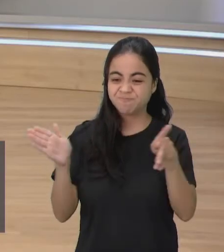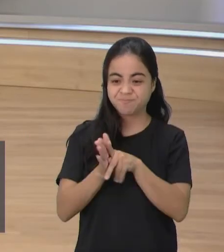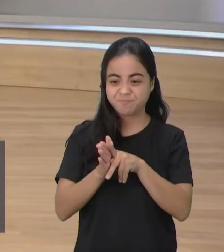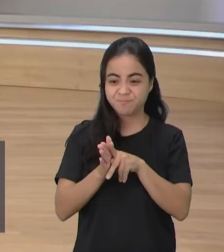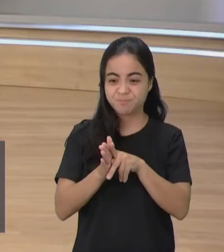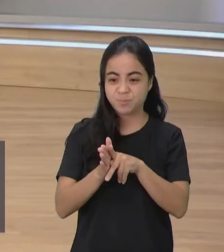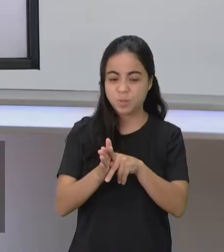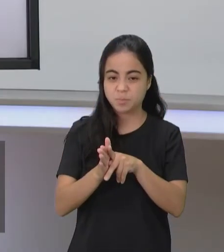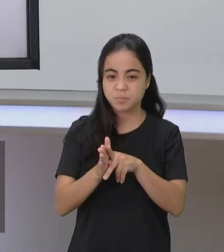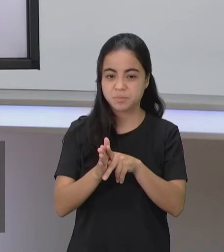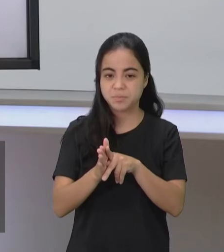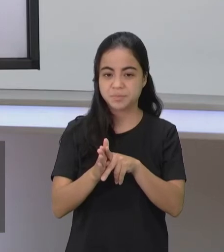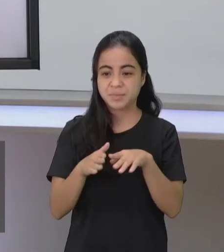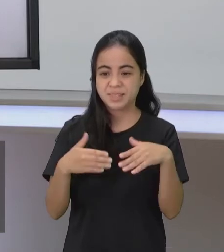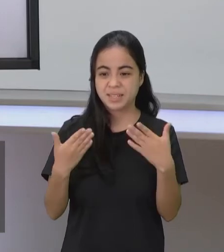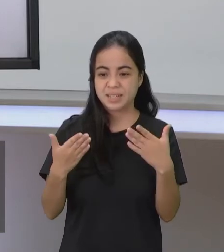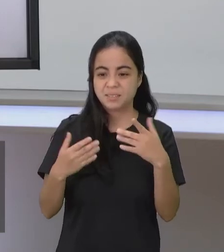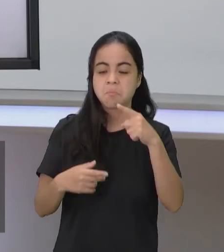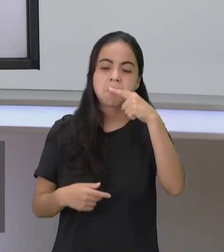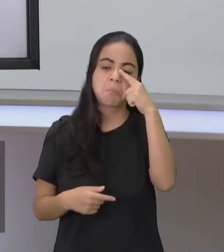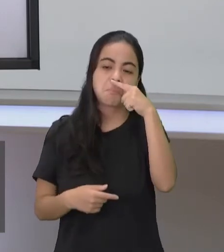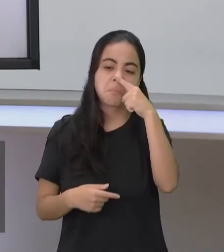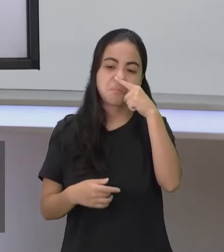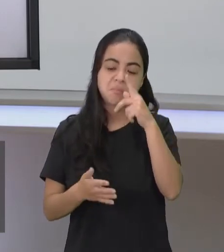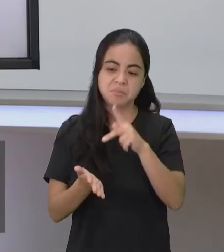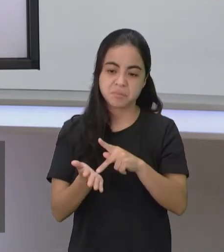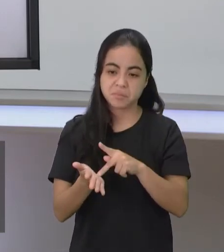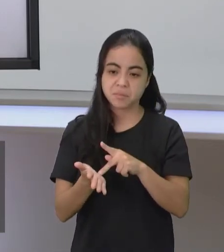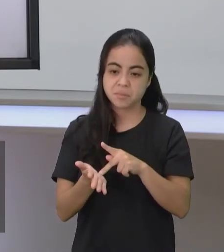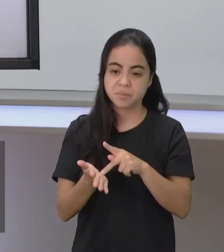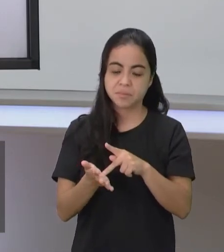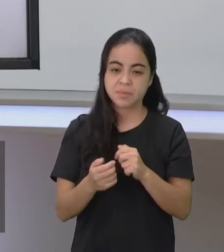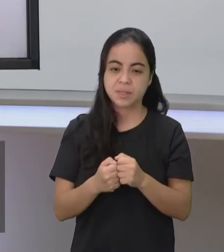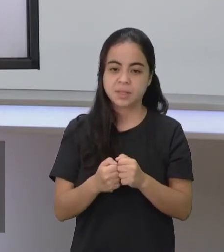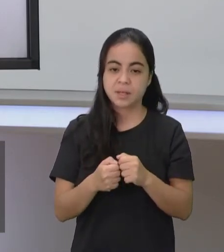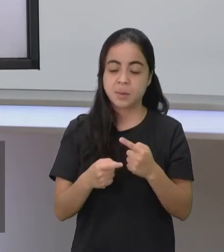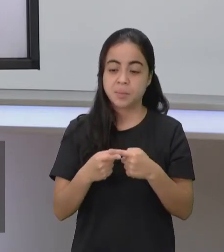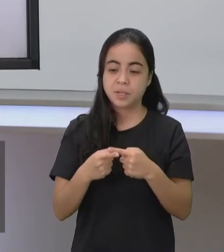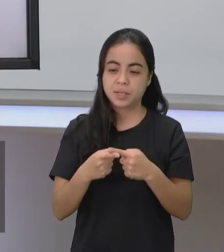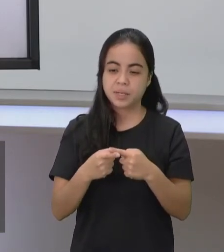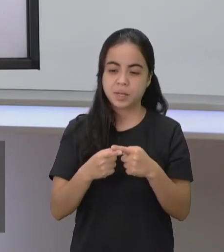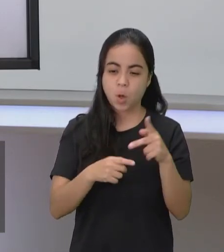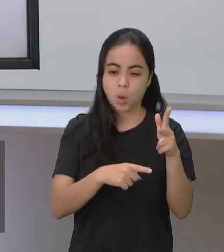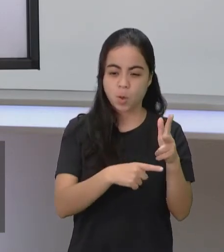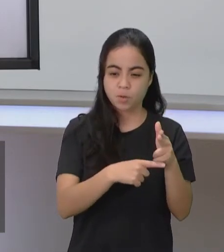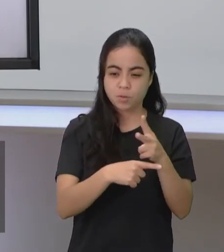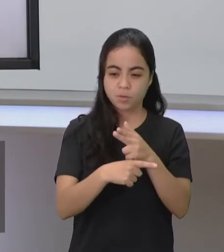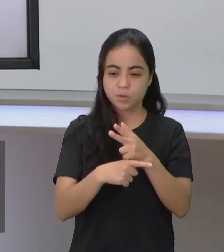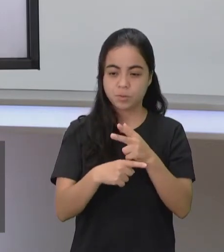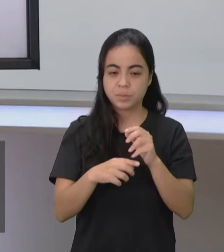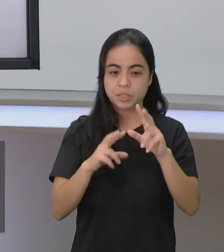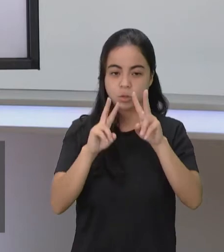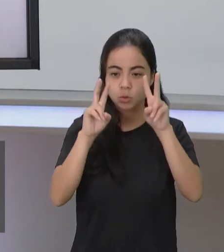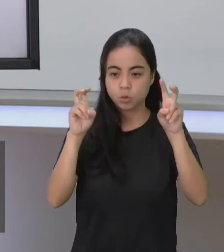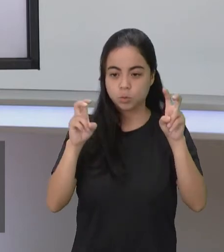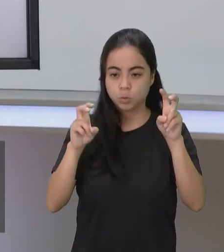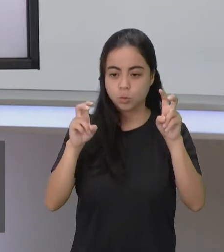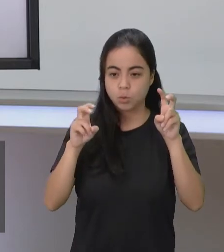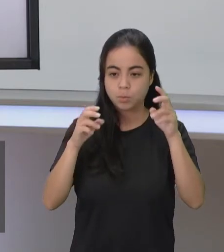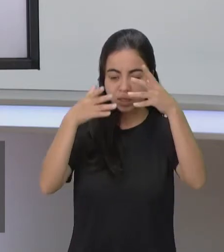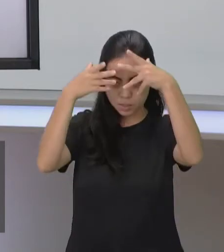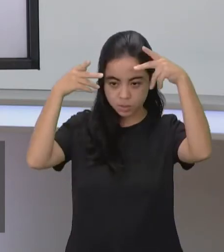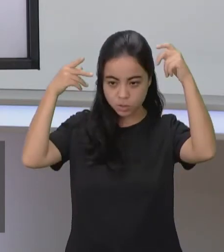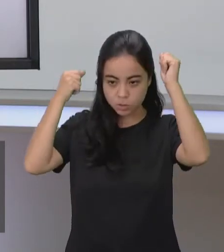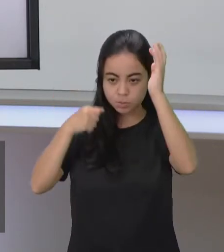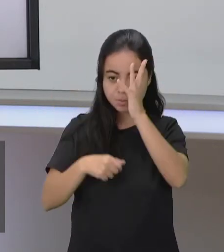coisas, eu acho que já entra no ponto da soberba, né? Quando você vê muitos documentários, tanto sobre os povos indígenas brasileiros, mas eu estava